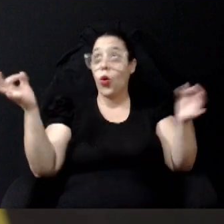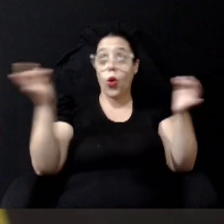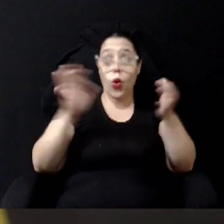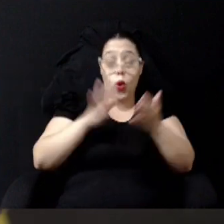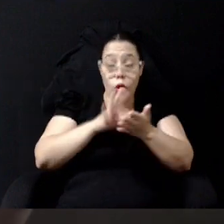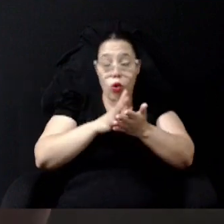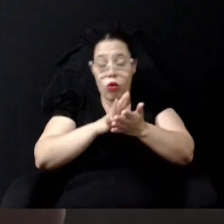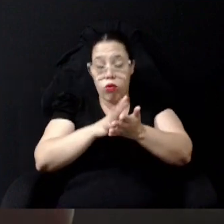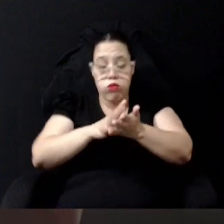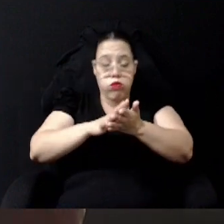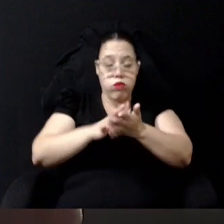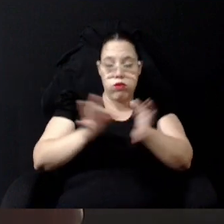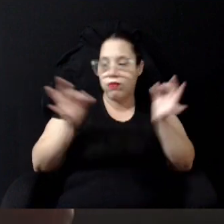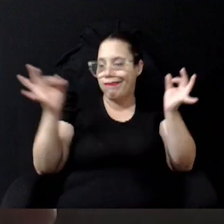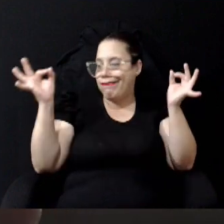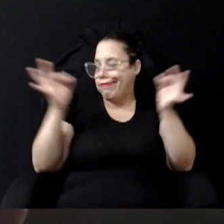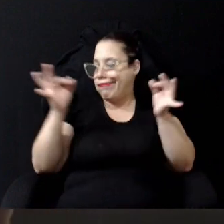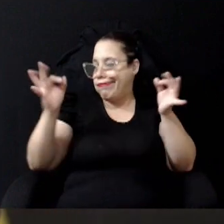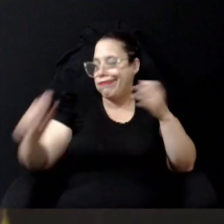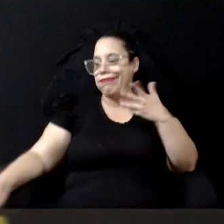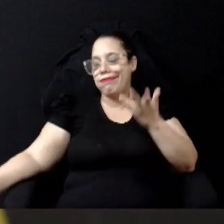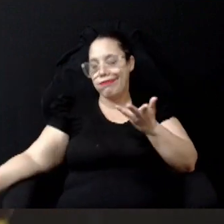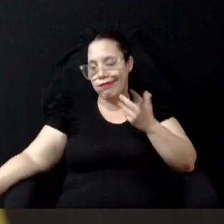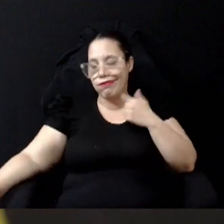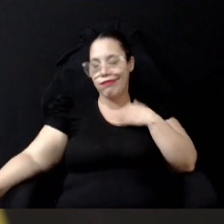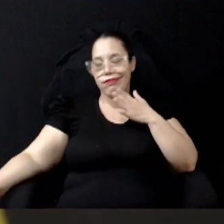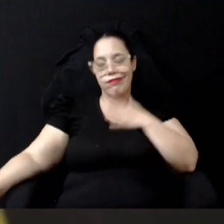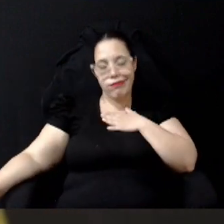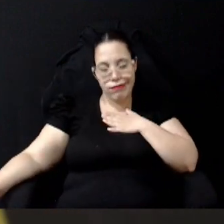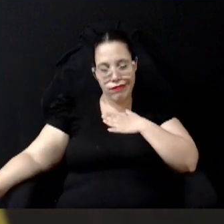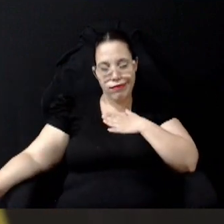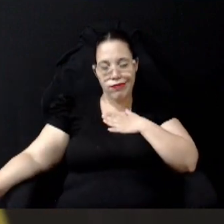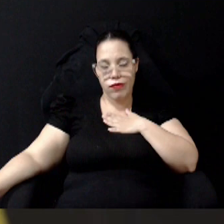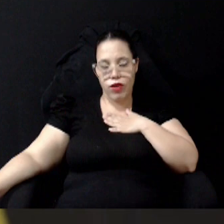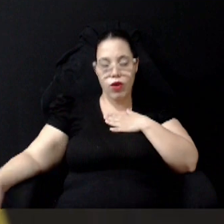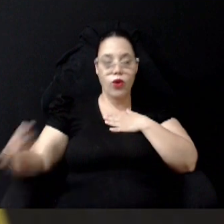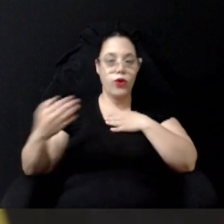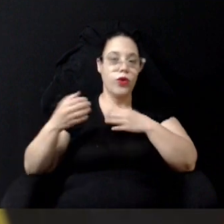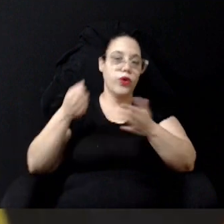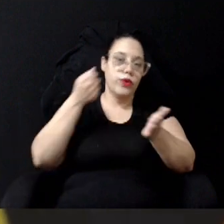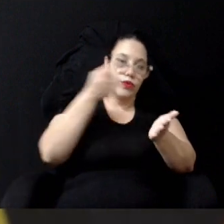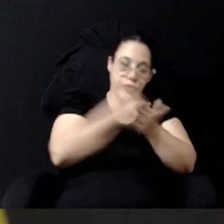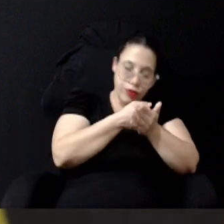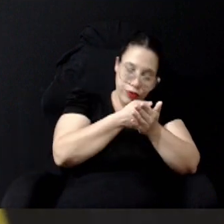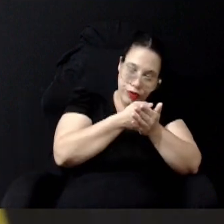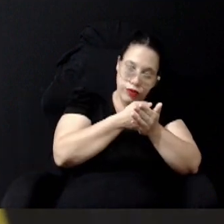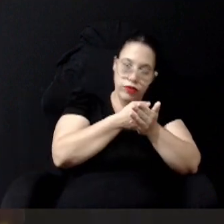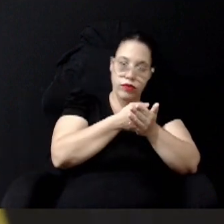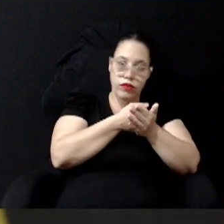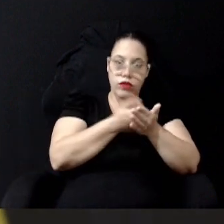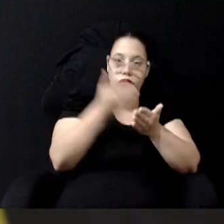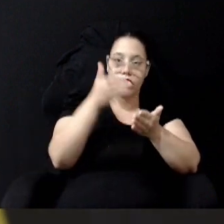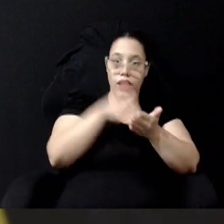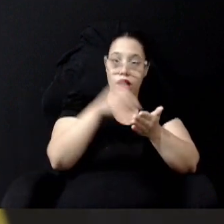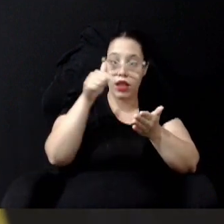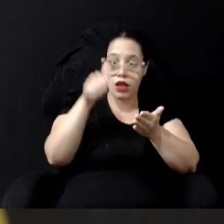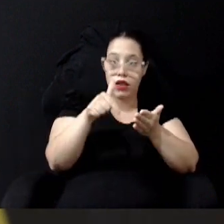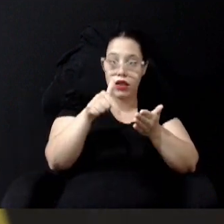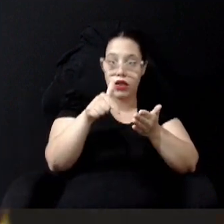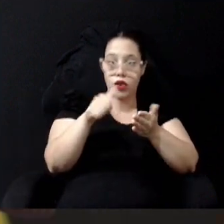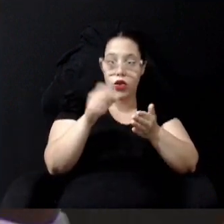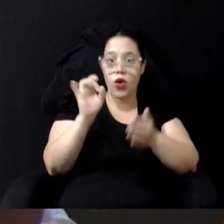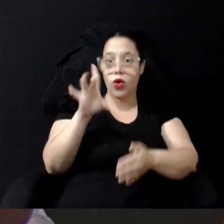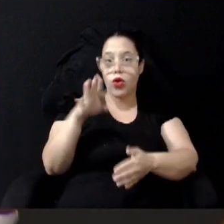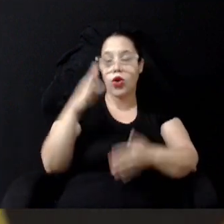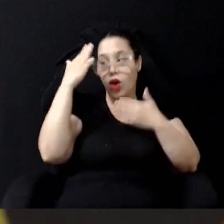não é? Então, para mim, eu não estaria cumprindo com o meu papel se eu viesse aqui tão somente